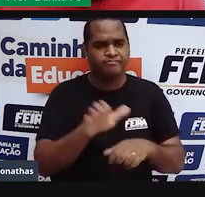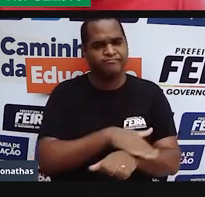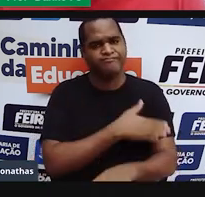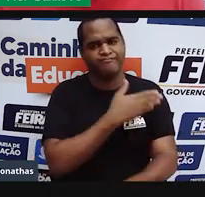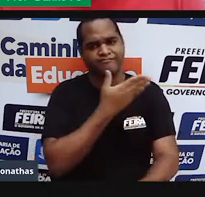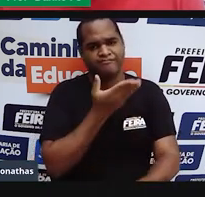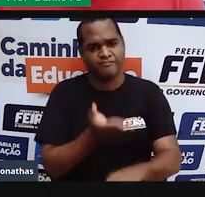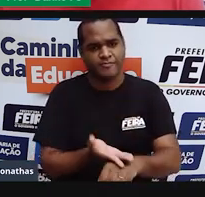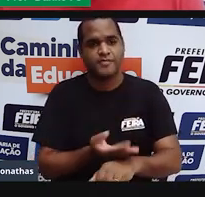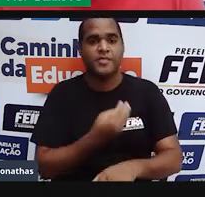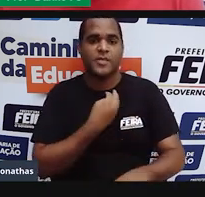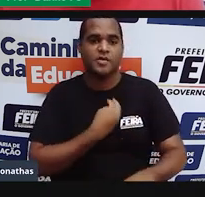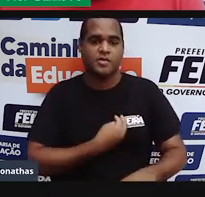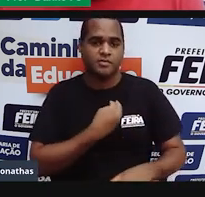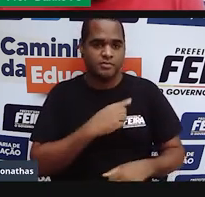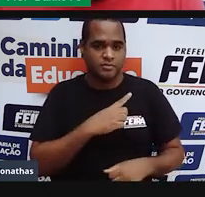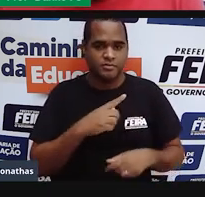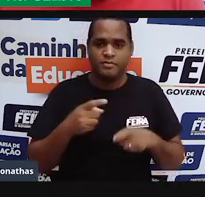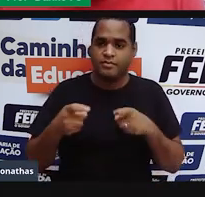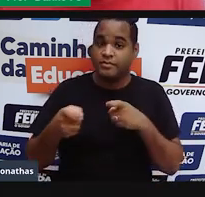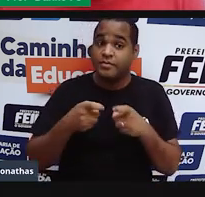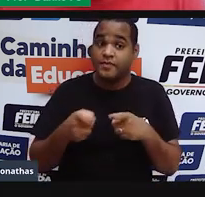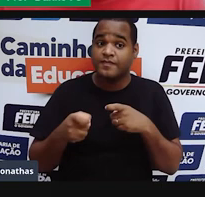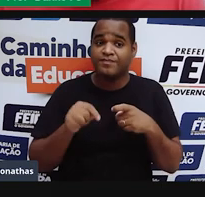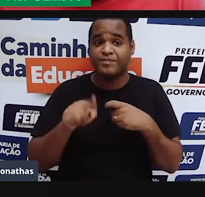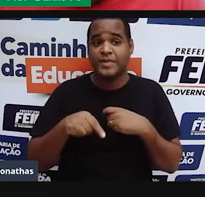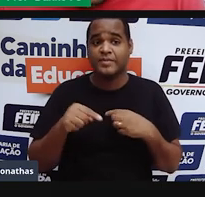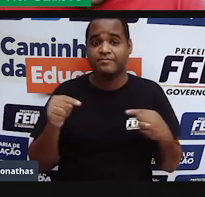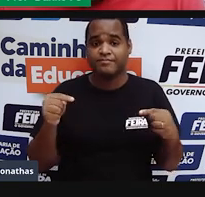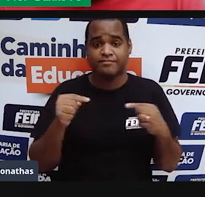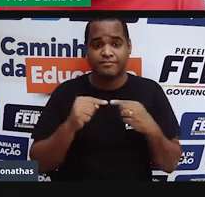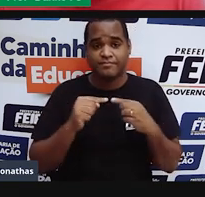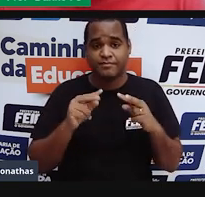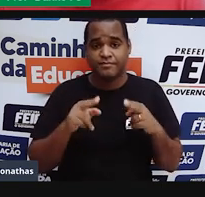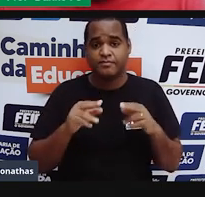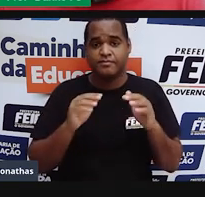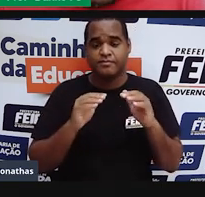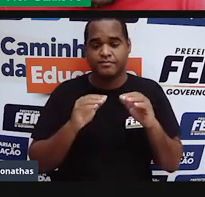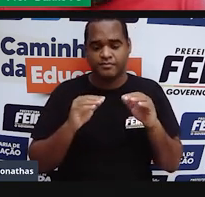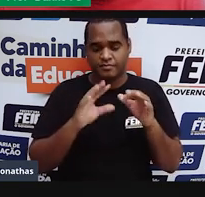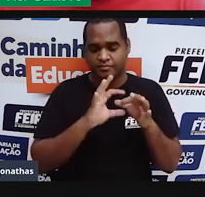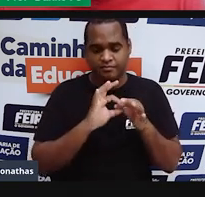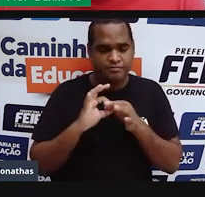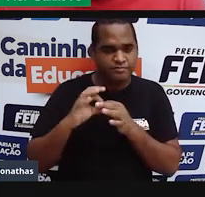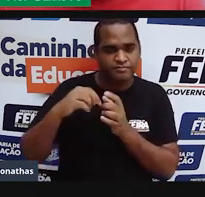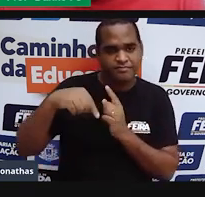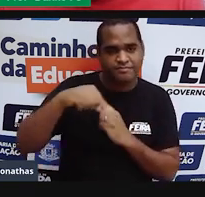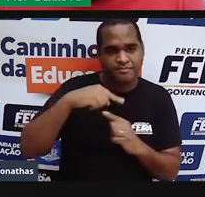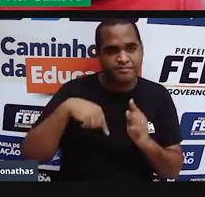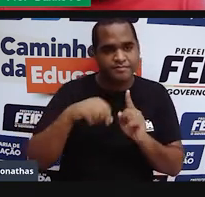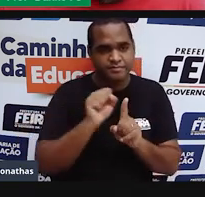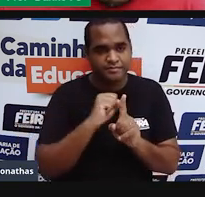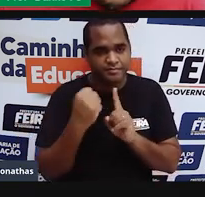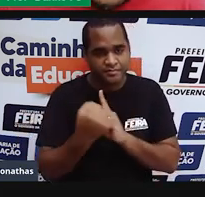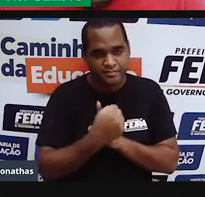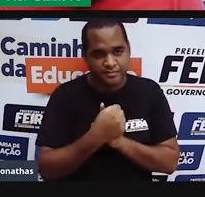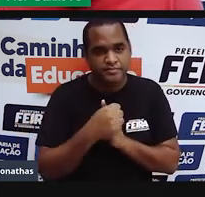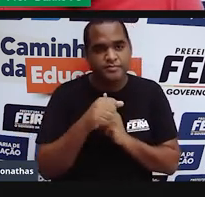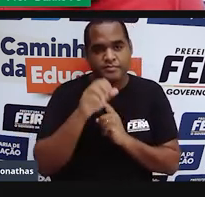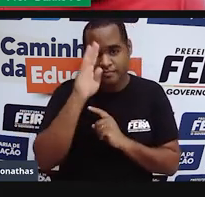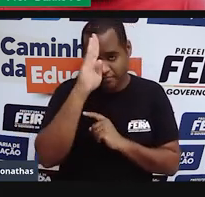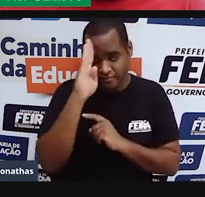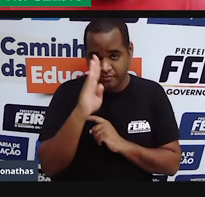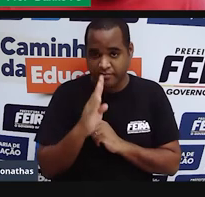hoje. Nós vimos que essa guerra foi fundamental para a constituição de uma sociedade brasileira